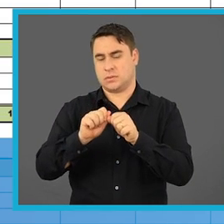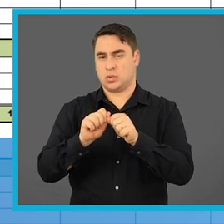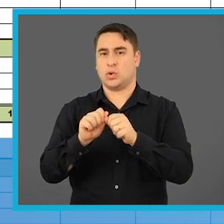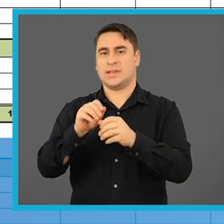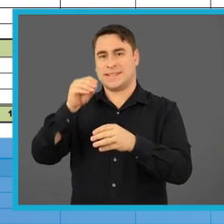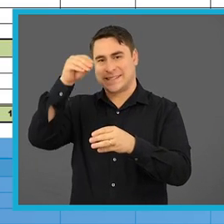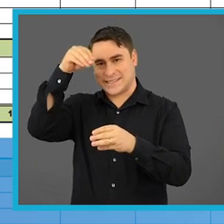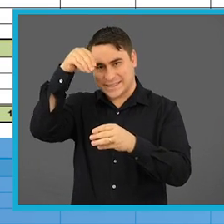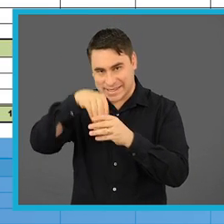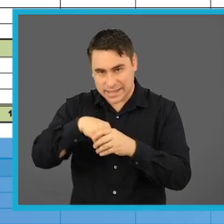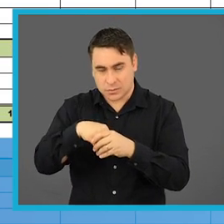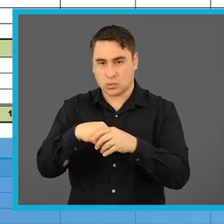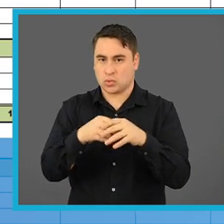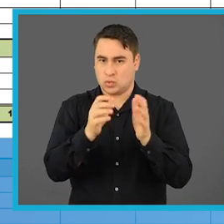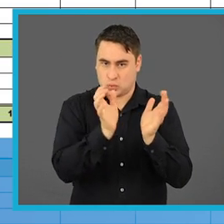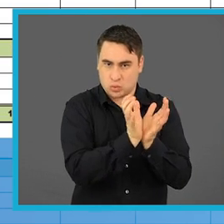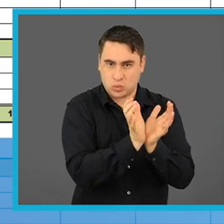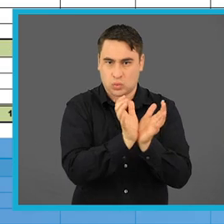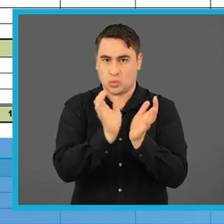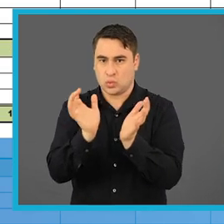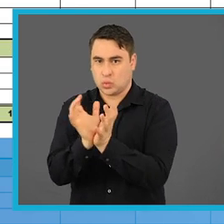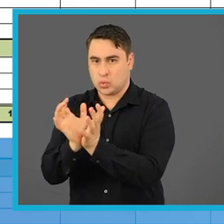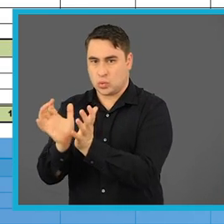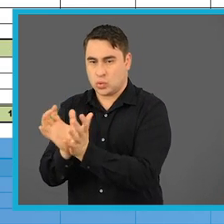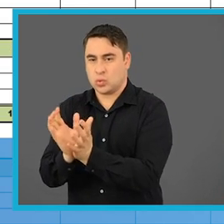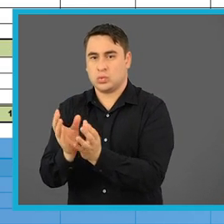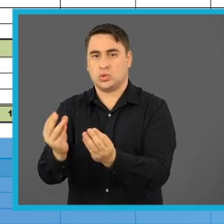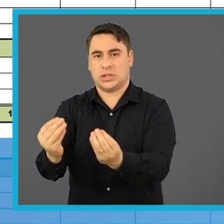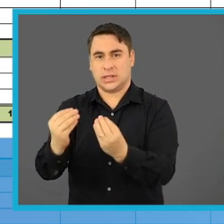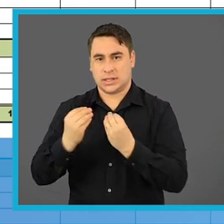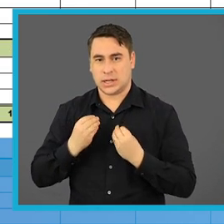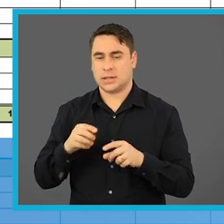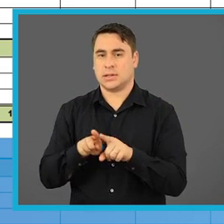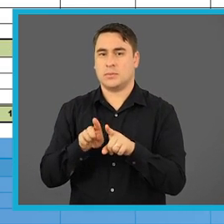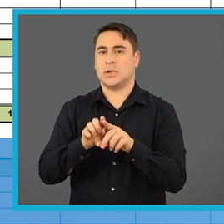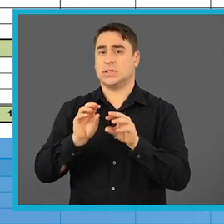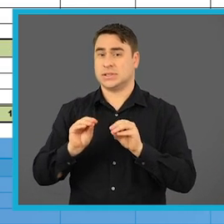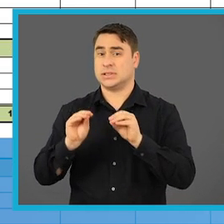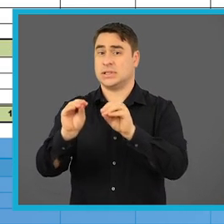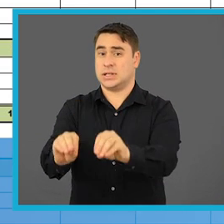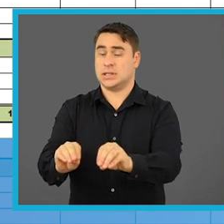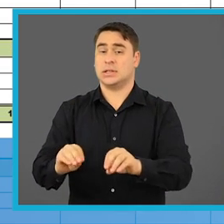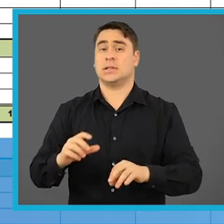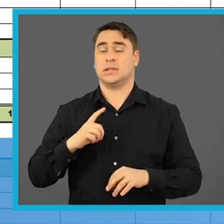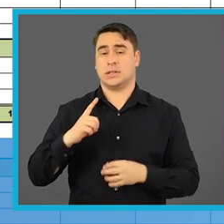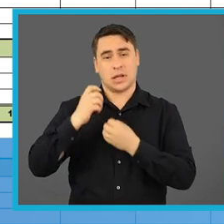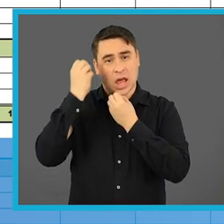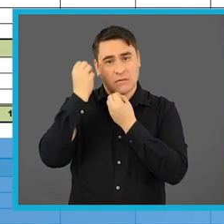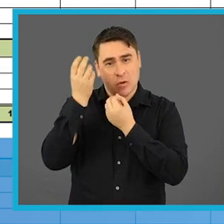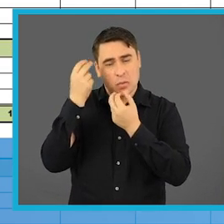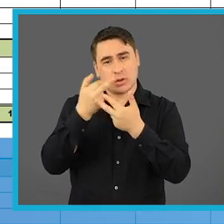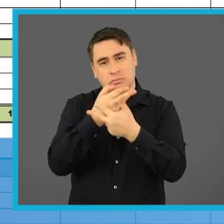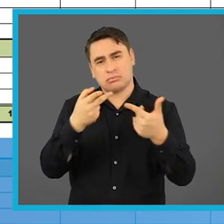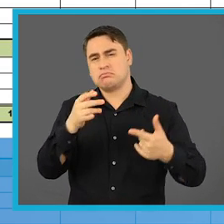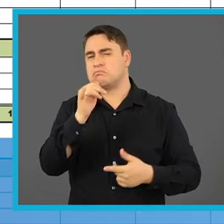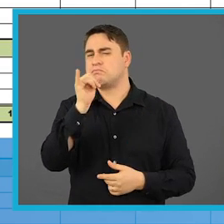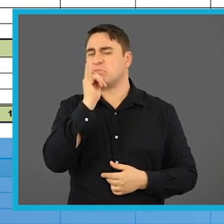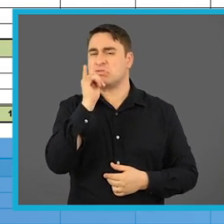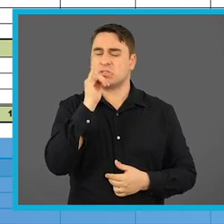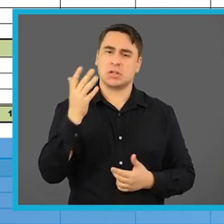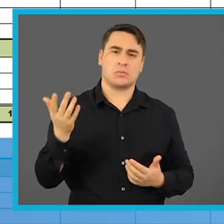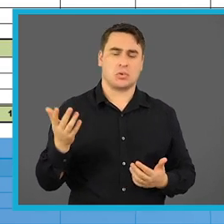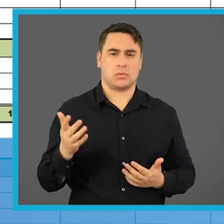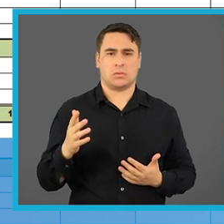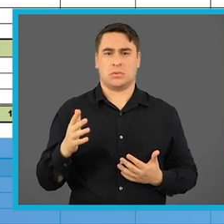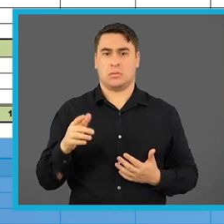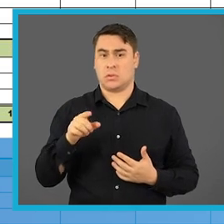seguinte: dentro de cada grupo de entradas e saída, há algumas informações já previamente colocadas, como